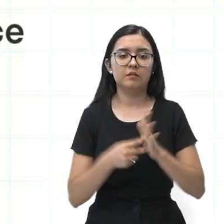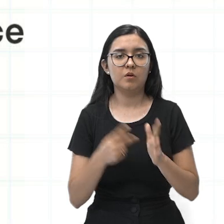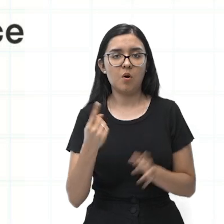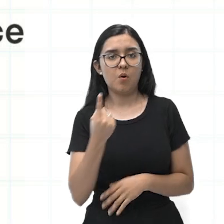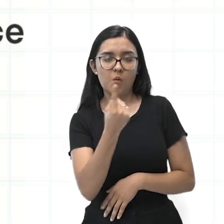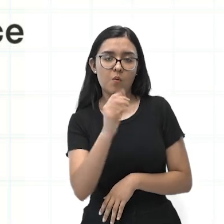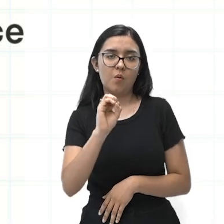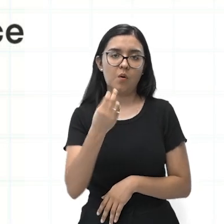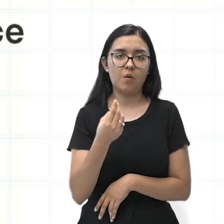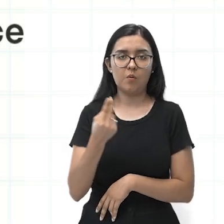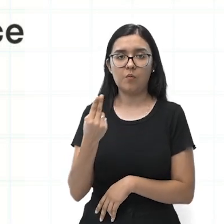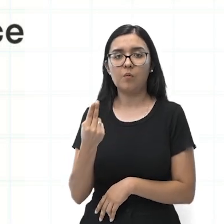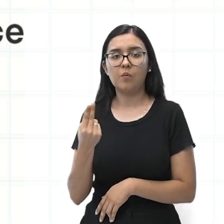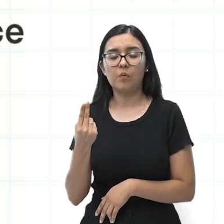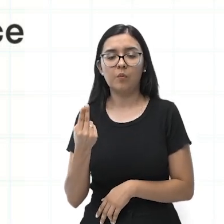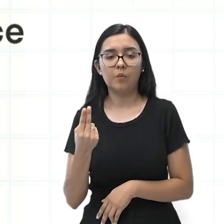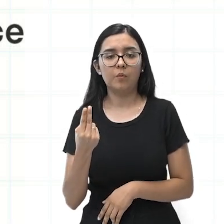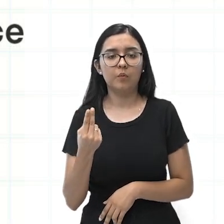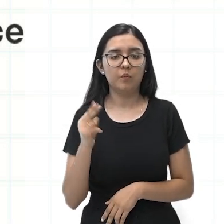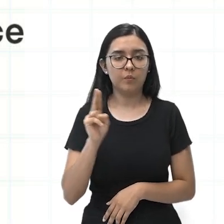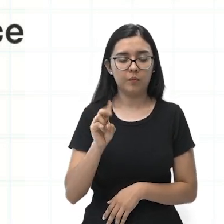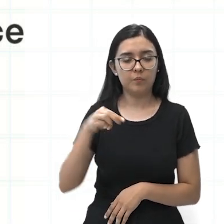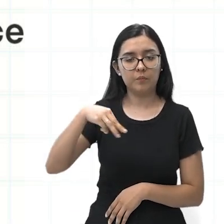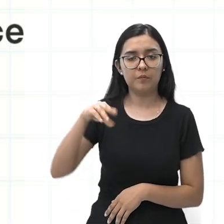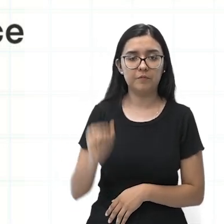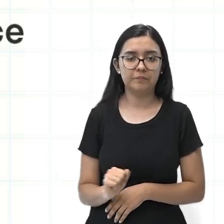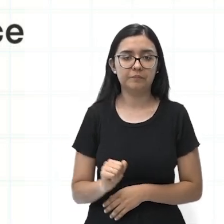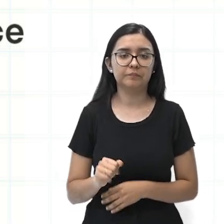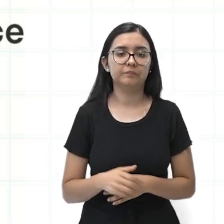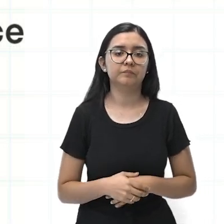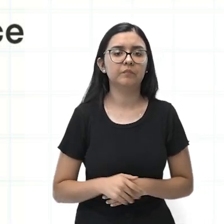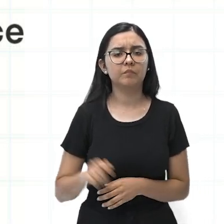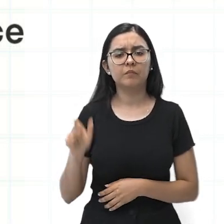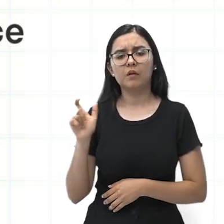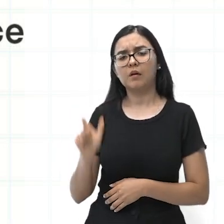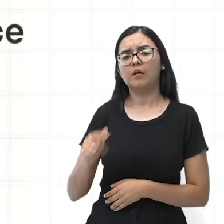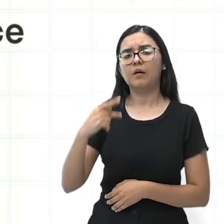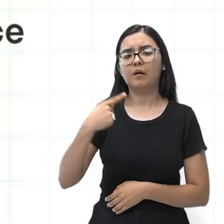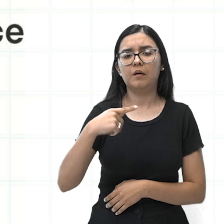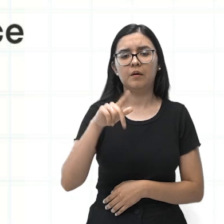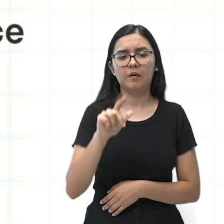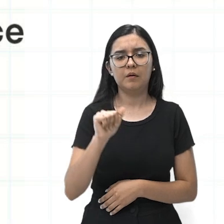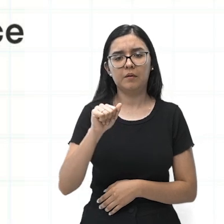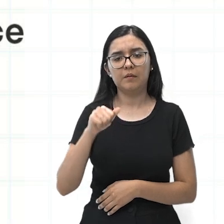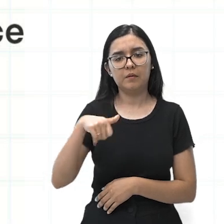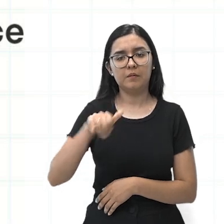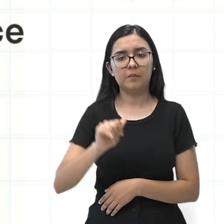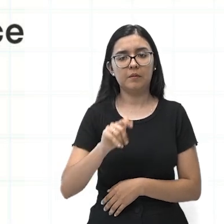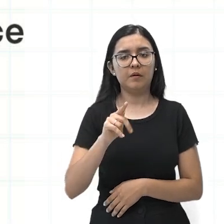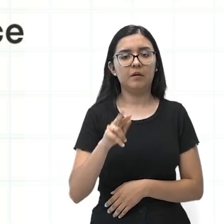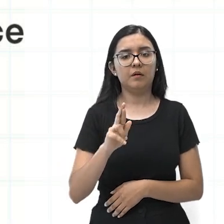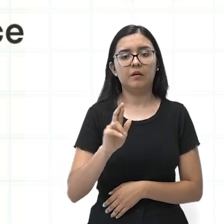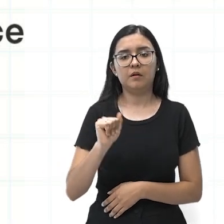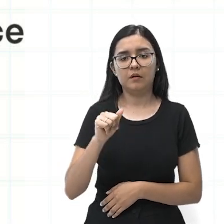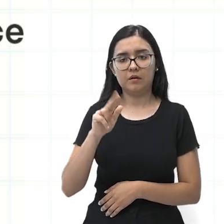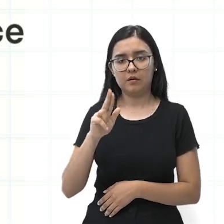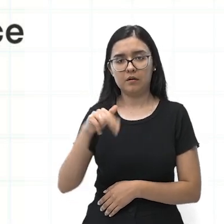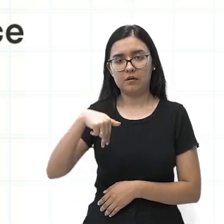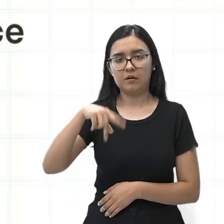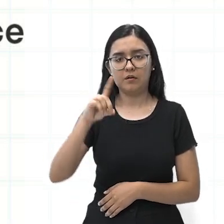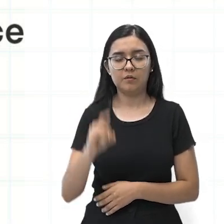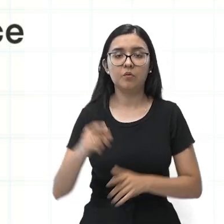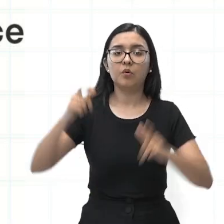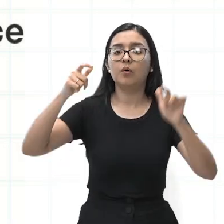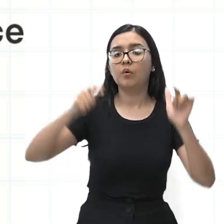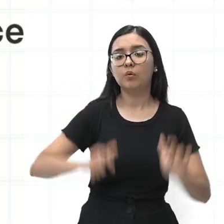uma. Então, it has, tem um grande playground. A palavrinha playground nós utilizamos já na língua portuguesa, tá?